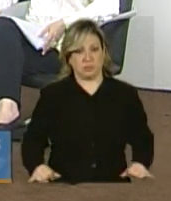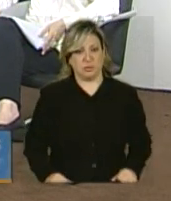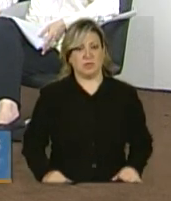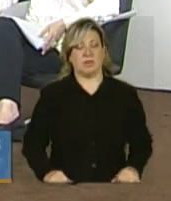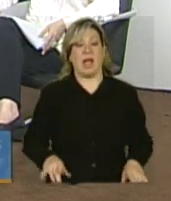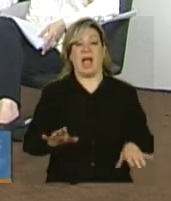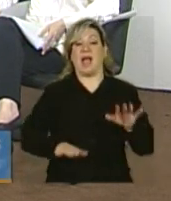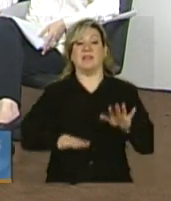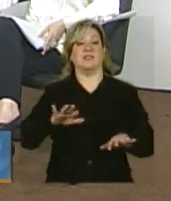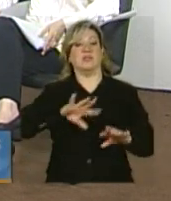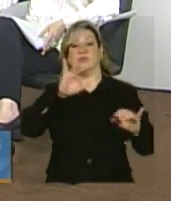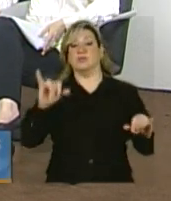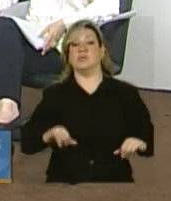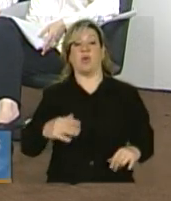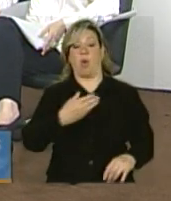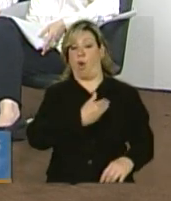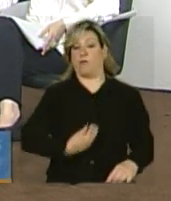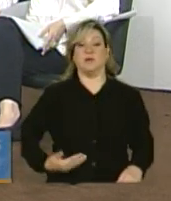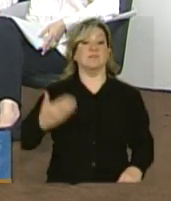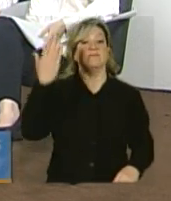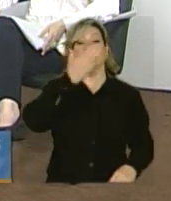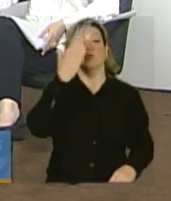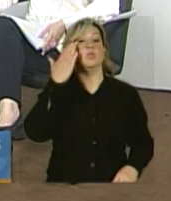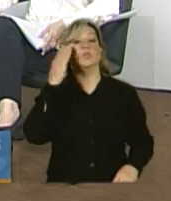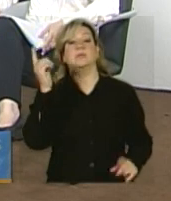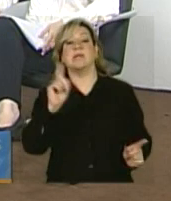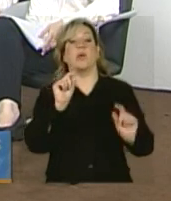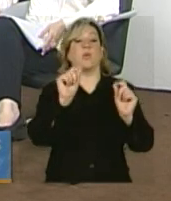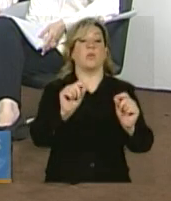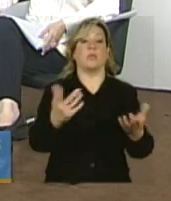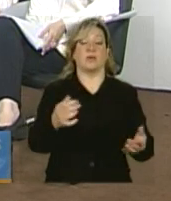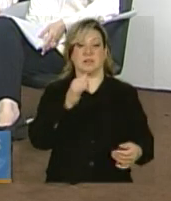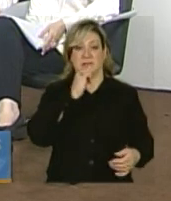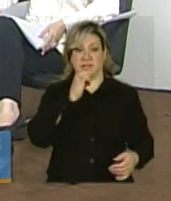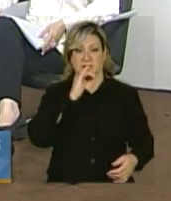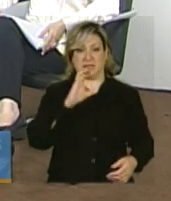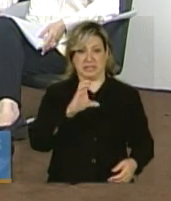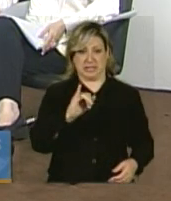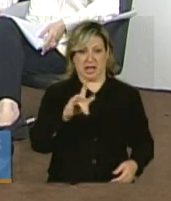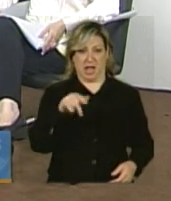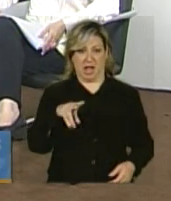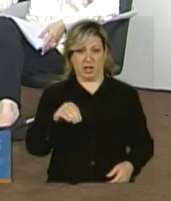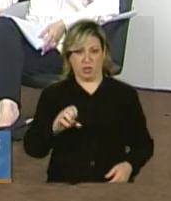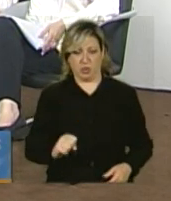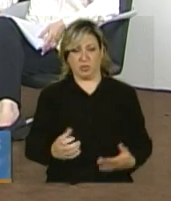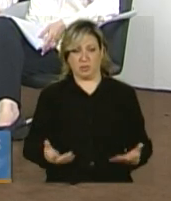vezes invisíveis ao poder público. No caso dos ciganos, por exemplo,